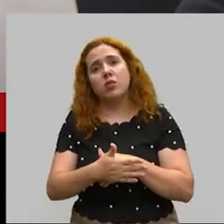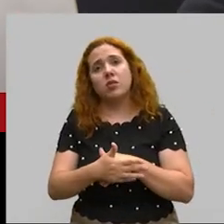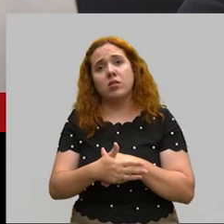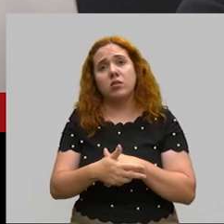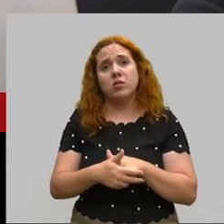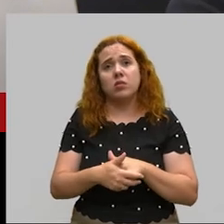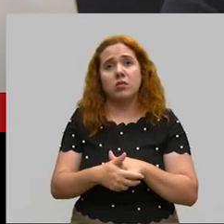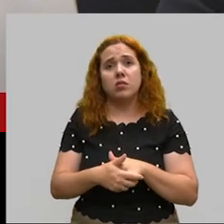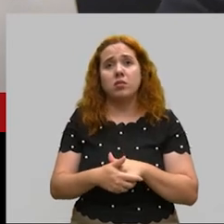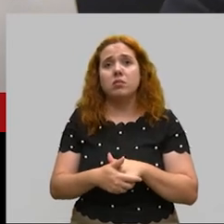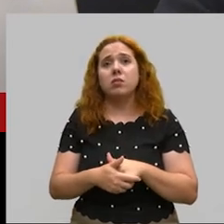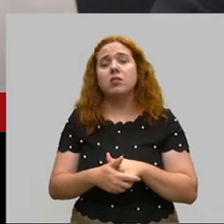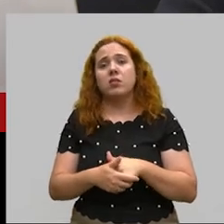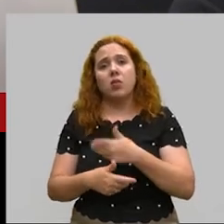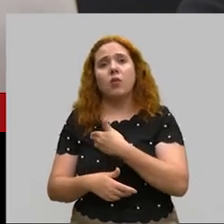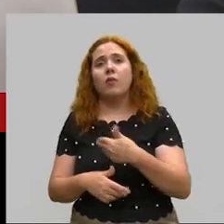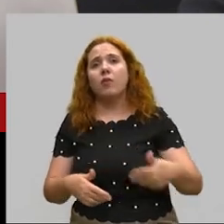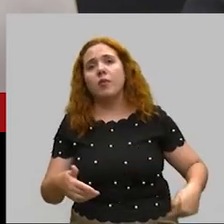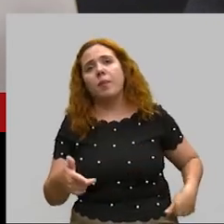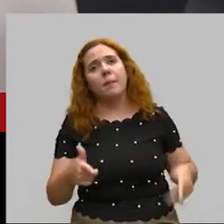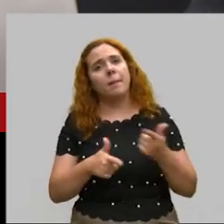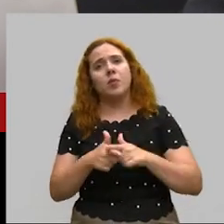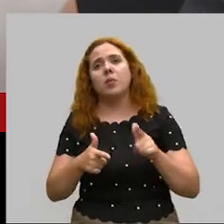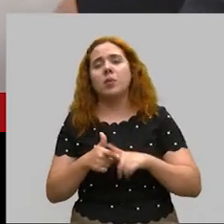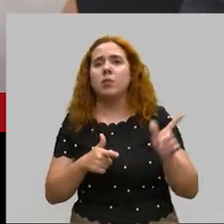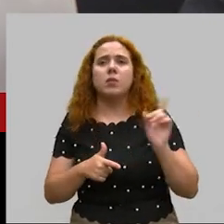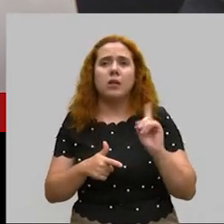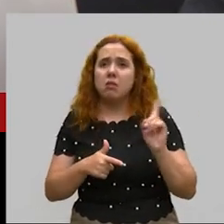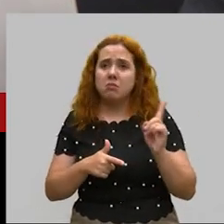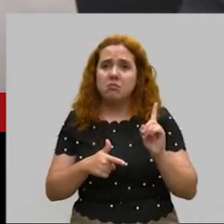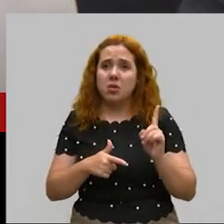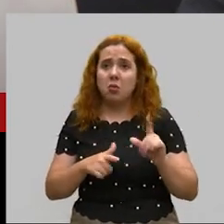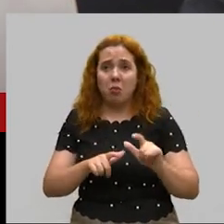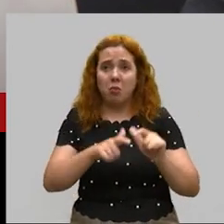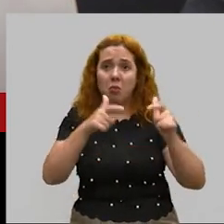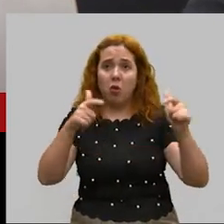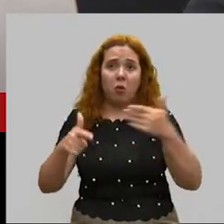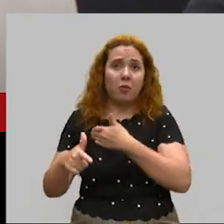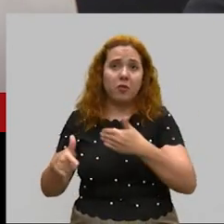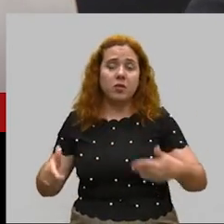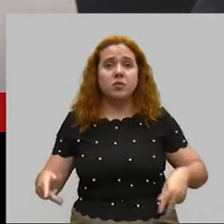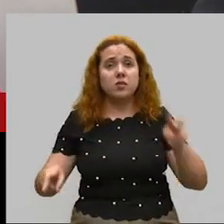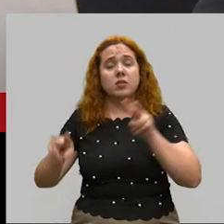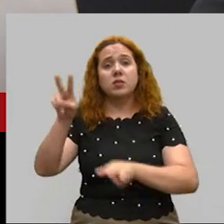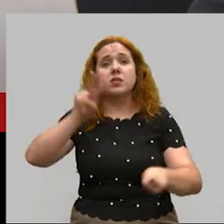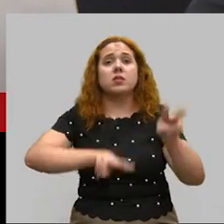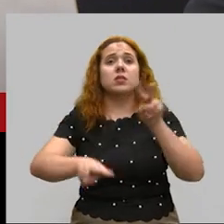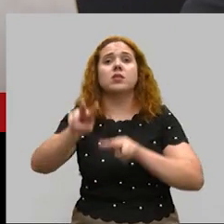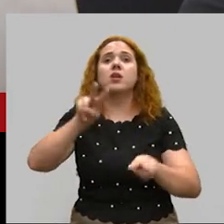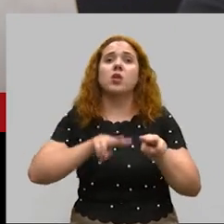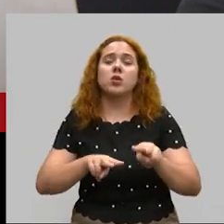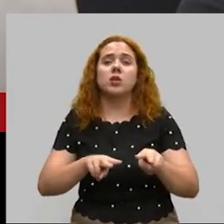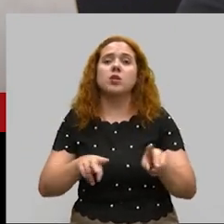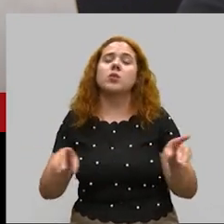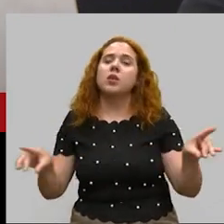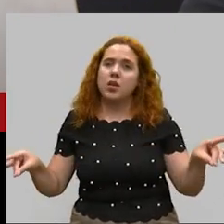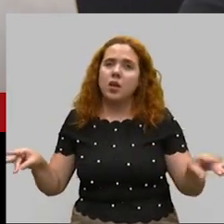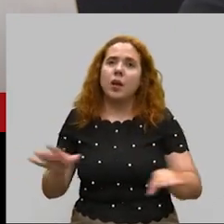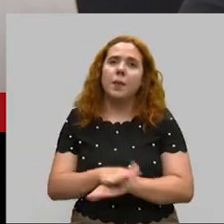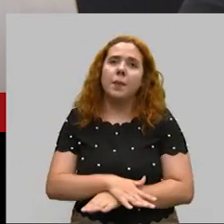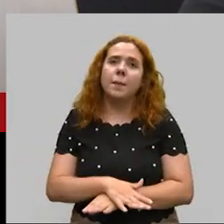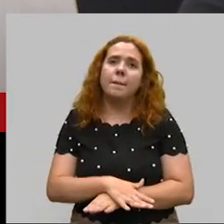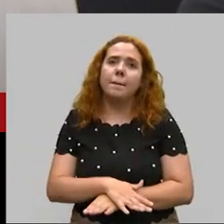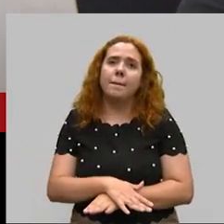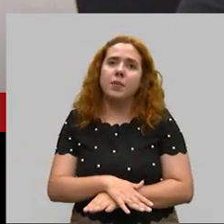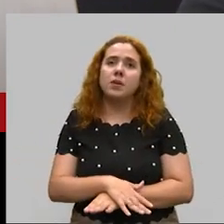governo tem maioria então não será um problema não é que é a comissão de fiscalização financeira e orçamentária e fica Prontinho para plenário